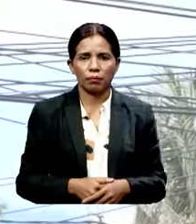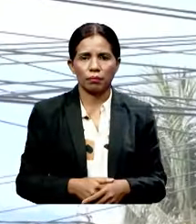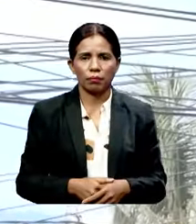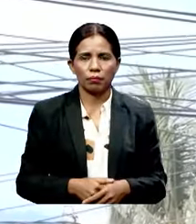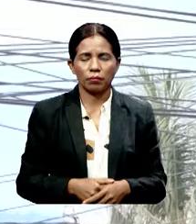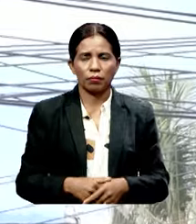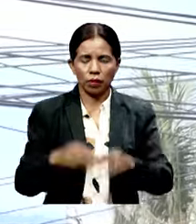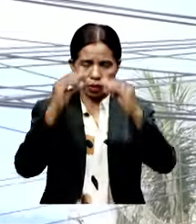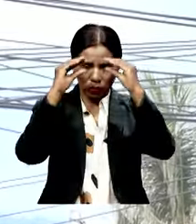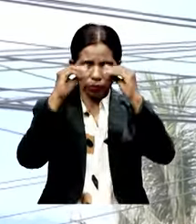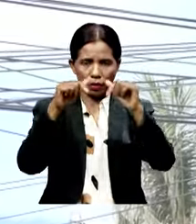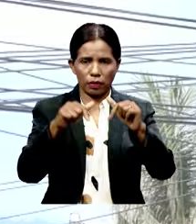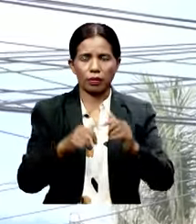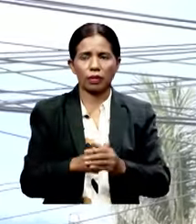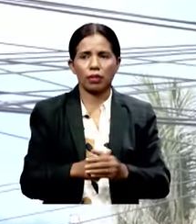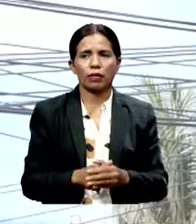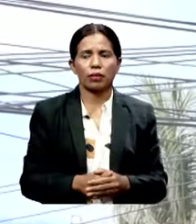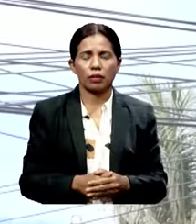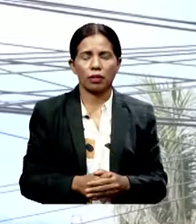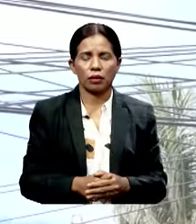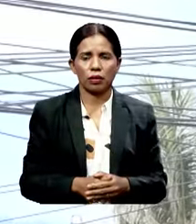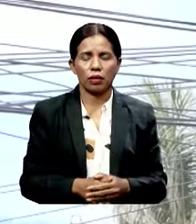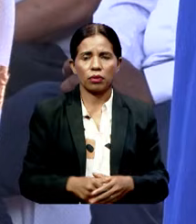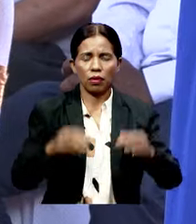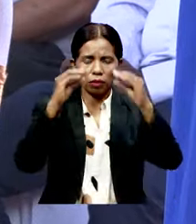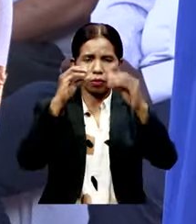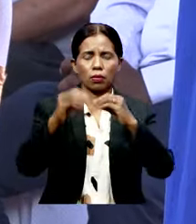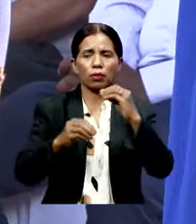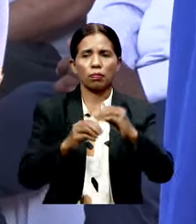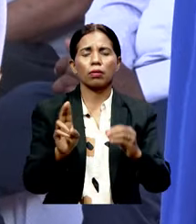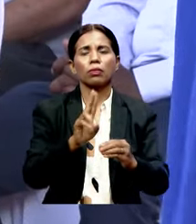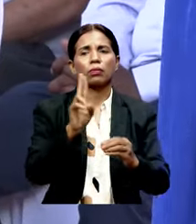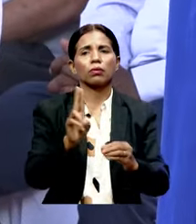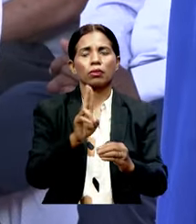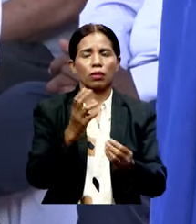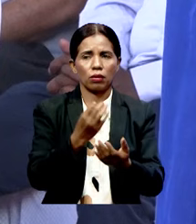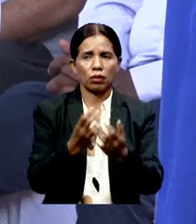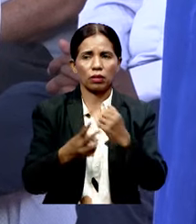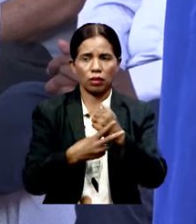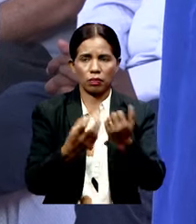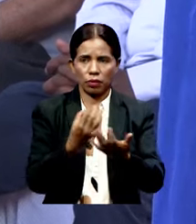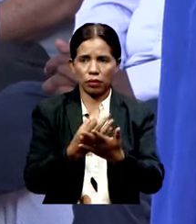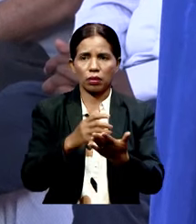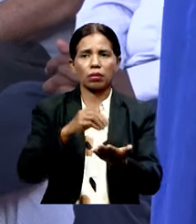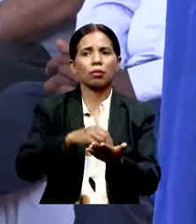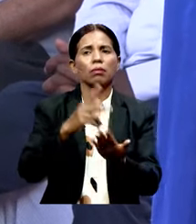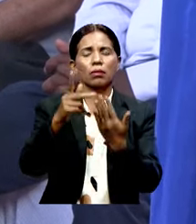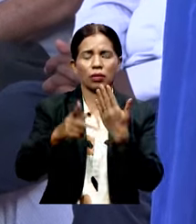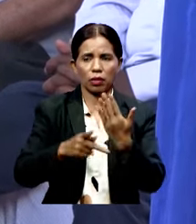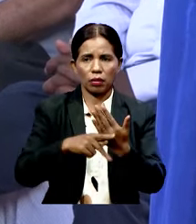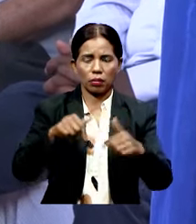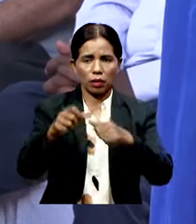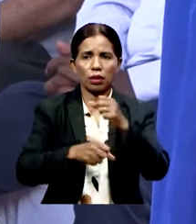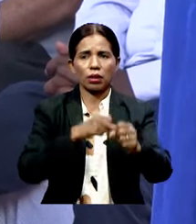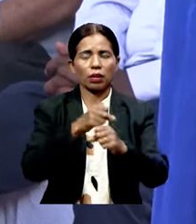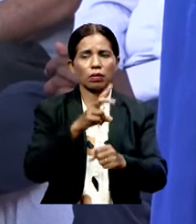Fátima. A nora ainda, né? Literacia financeira. Desde estabelece programa Poupança Nacional e Retinan